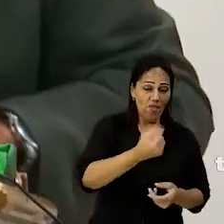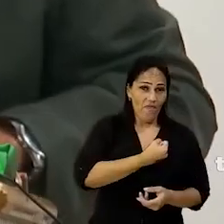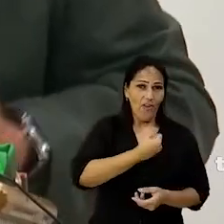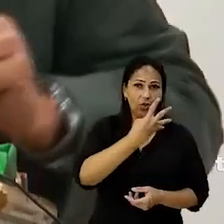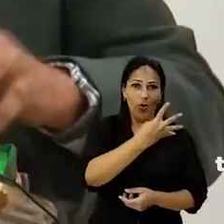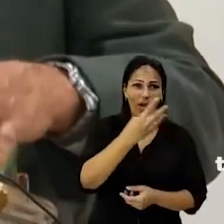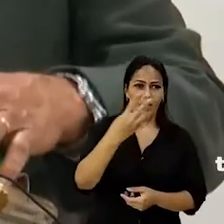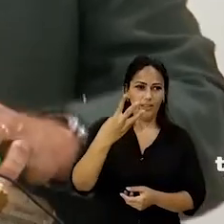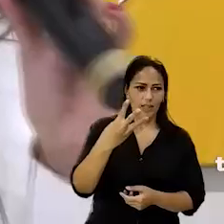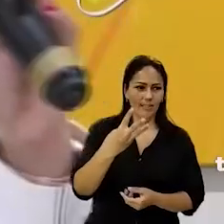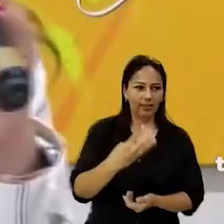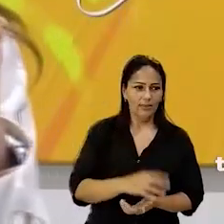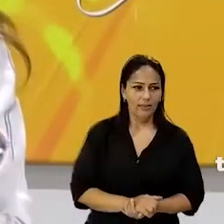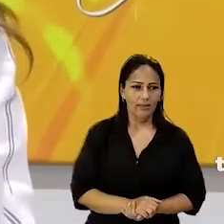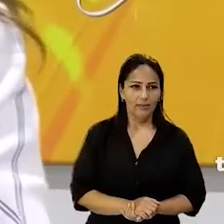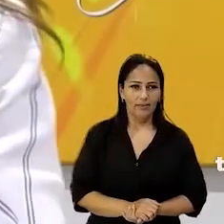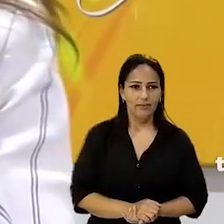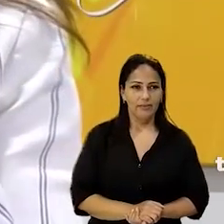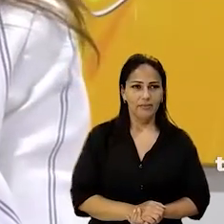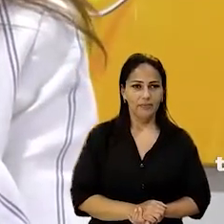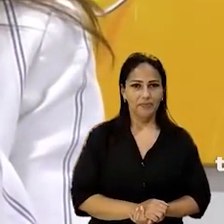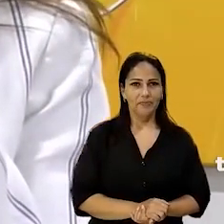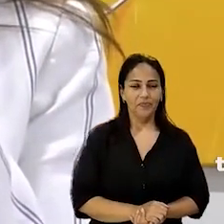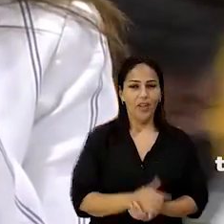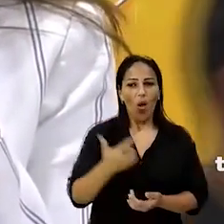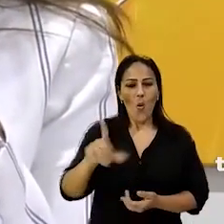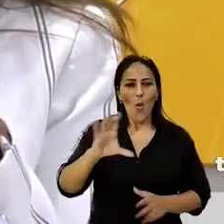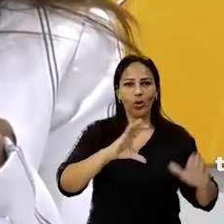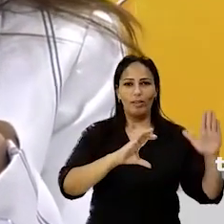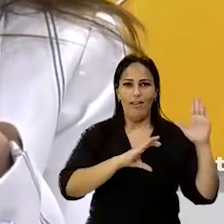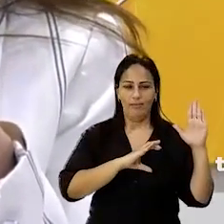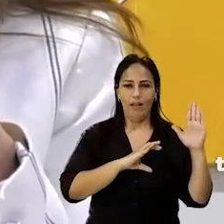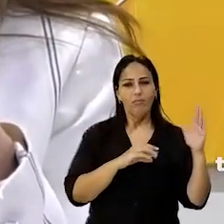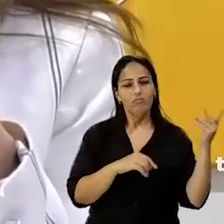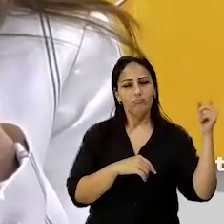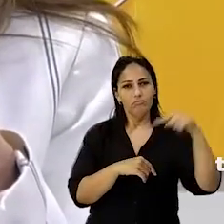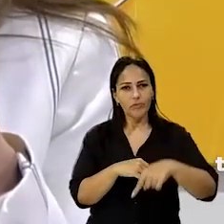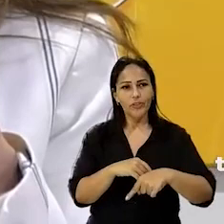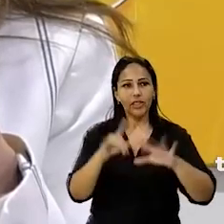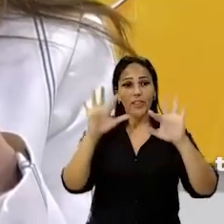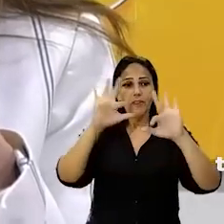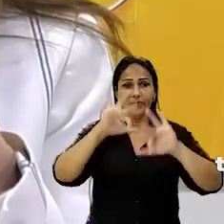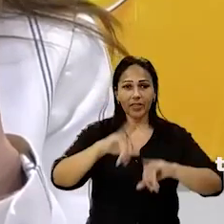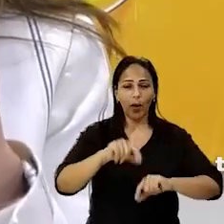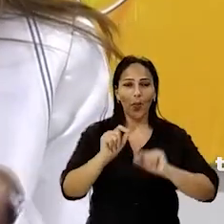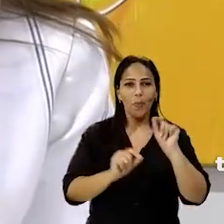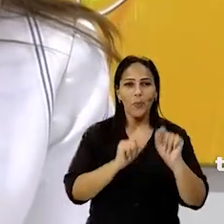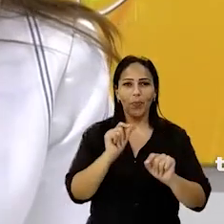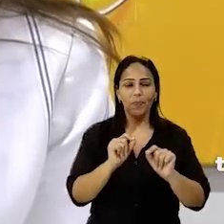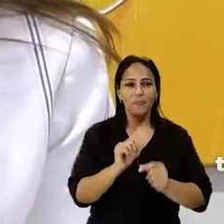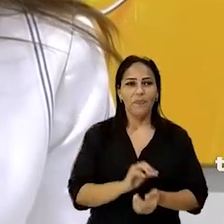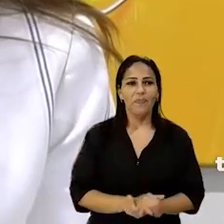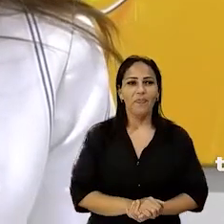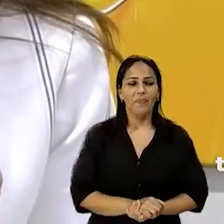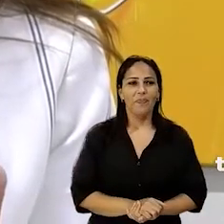Chico candidato. Da Caerne. Obrigada, candidato. O próximo candidato a trazer a sua consideração final